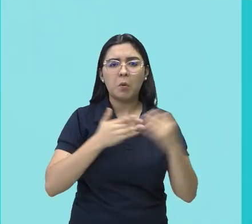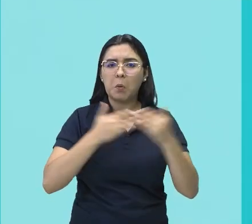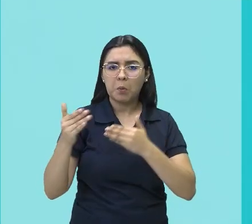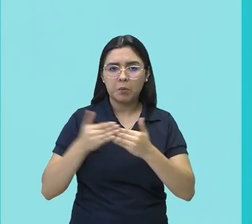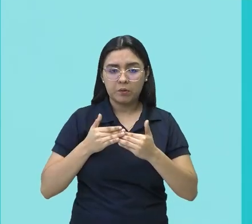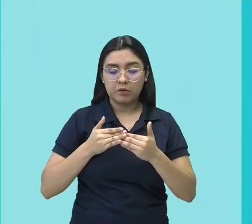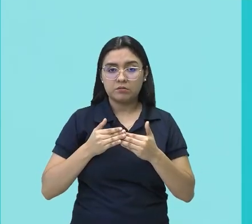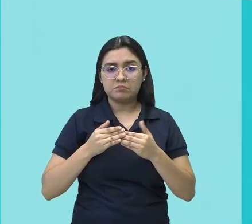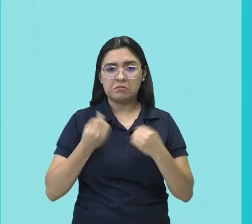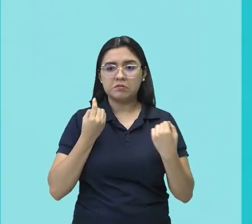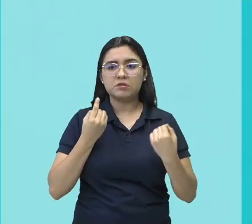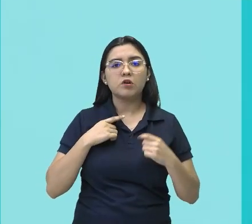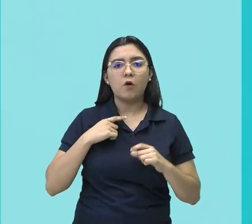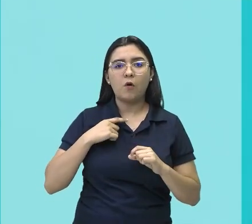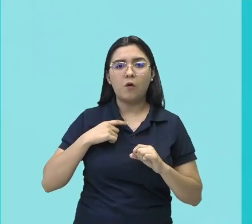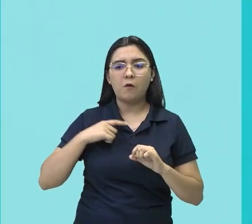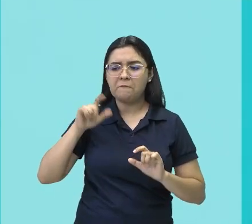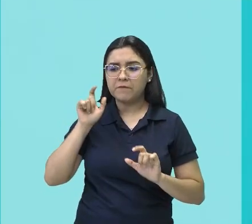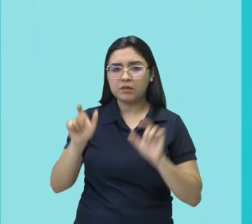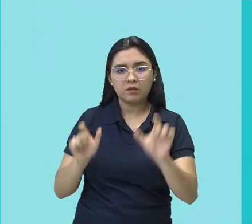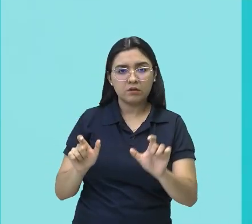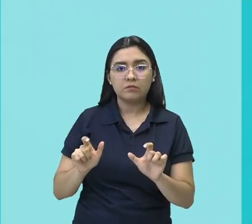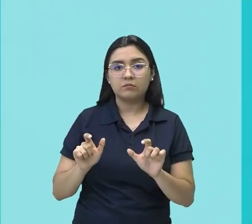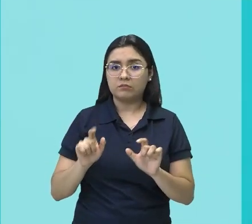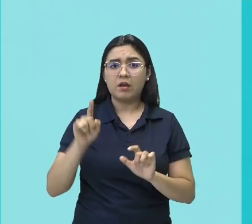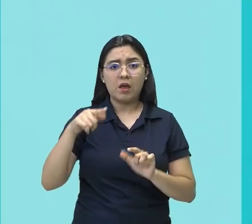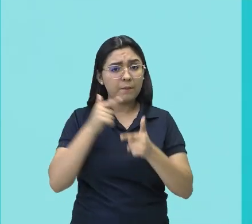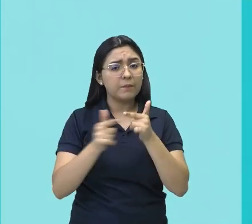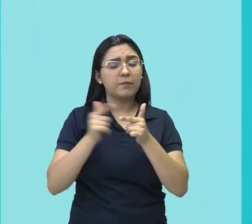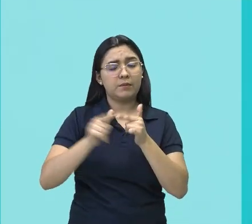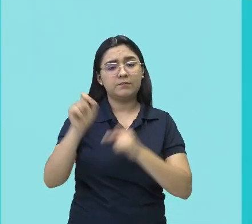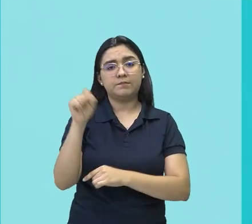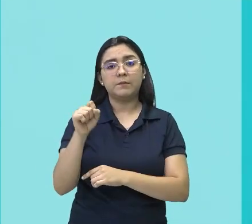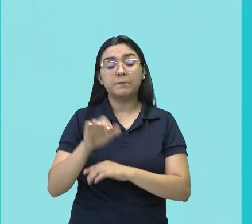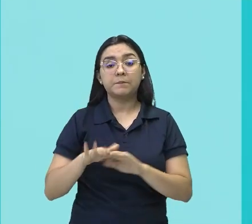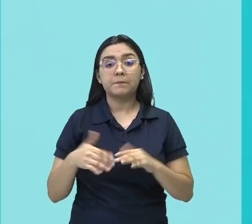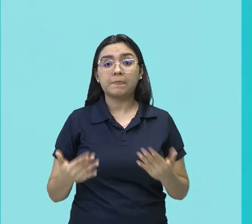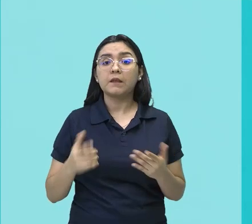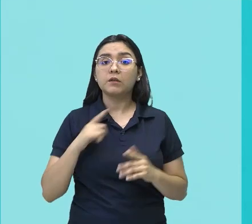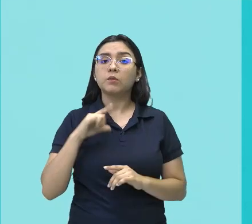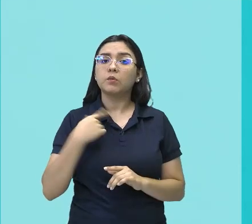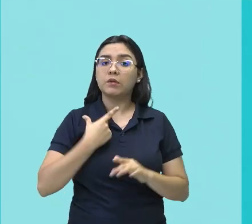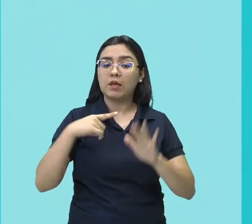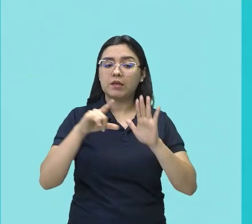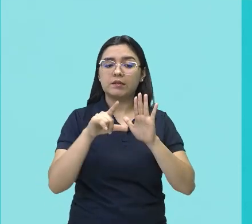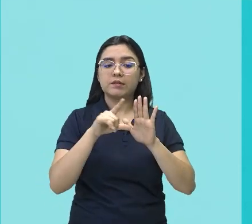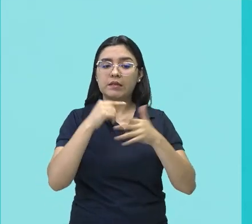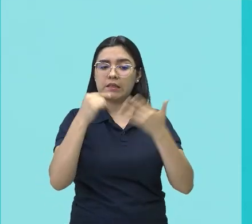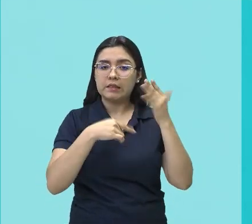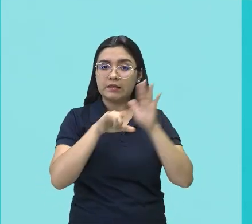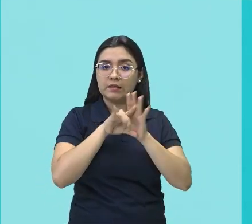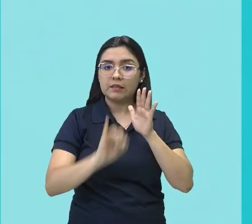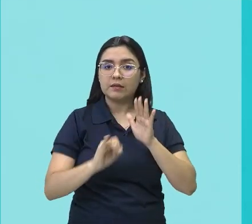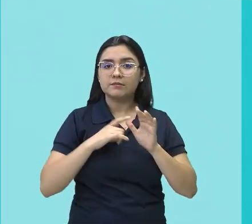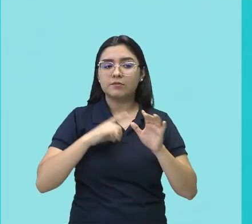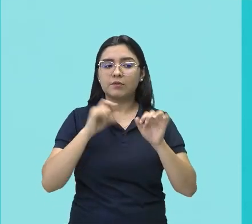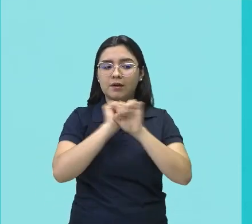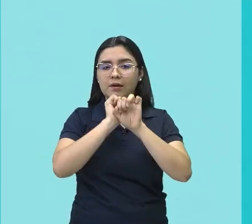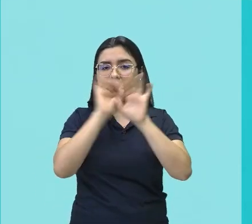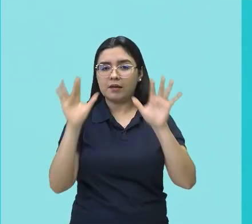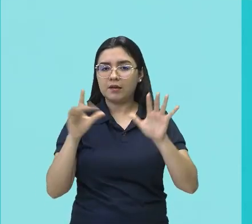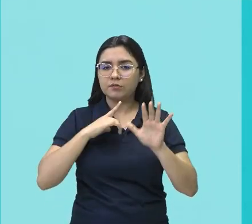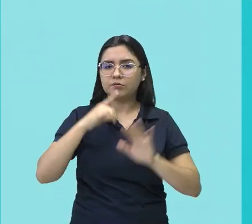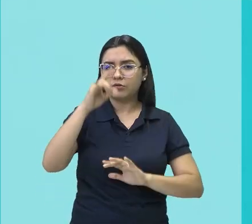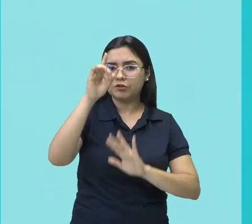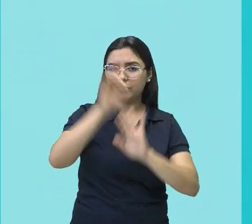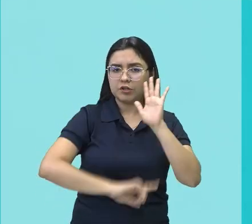que eu esteja ofendendo alguém, isso não deveria ser um problema. É sim, tá? Então nós temos leis, e elas são bem claras no direito de